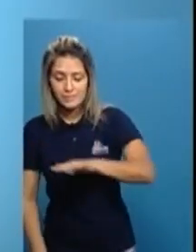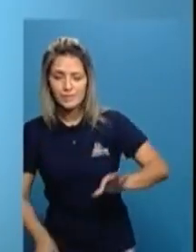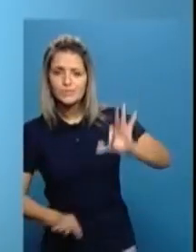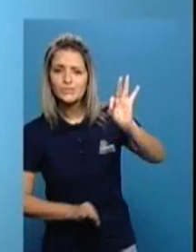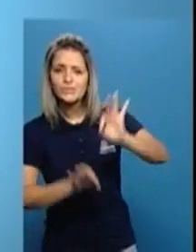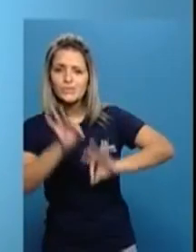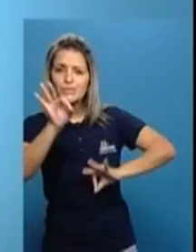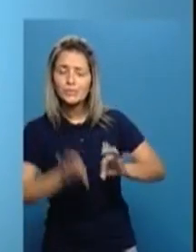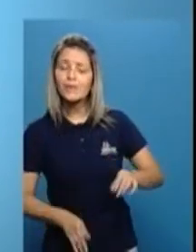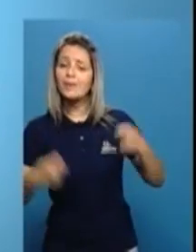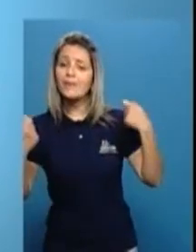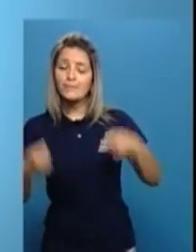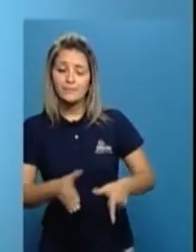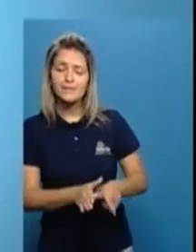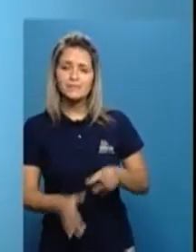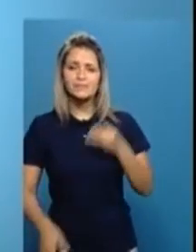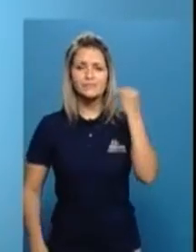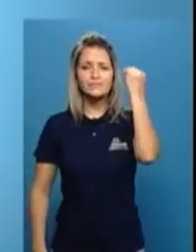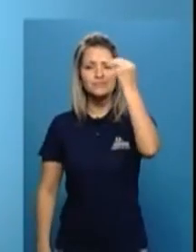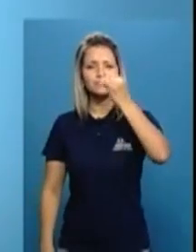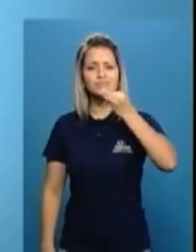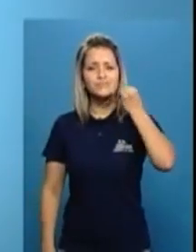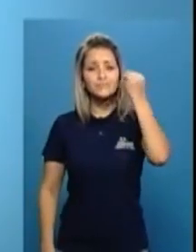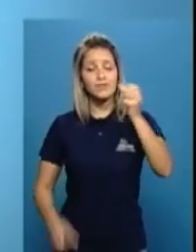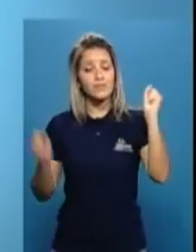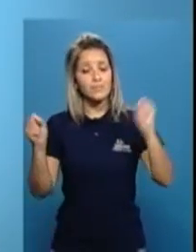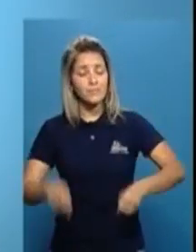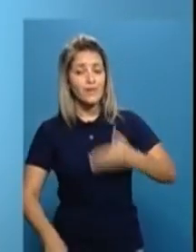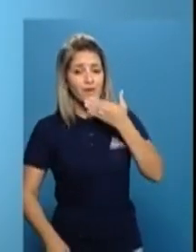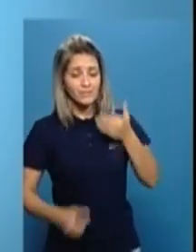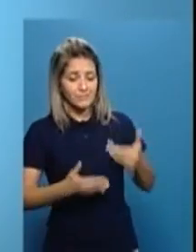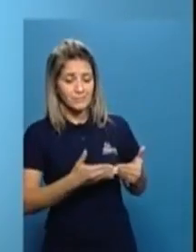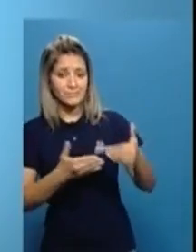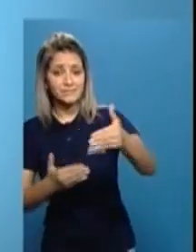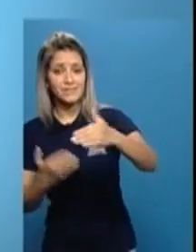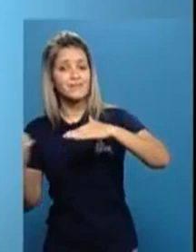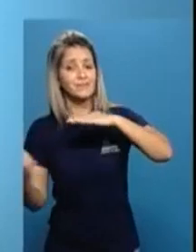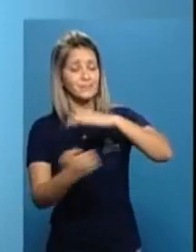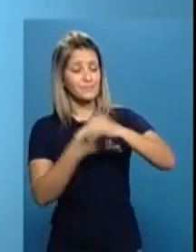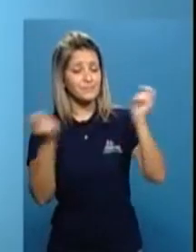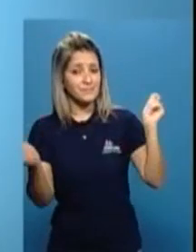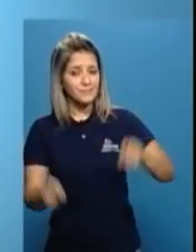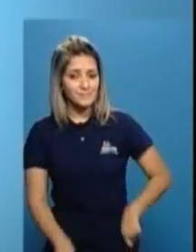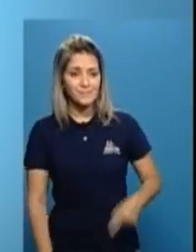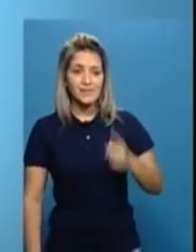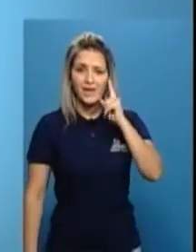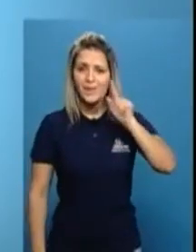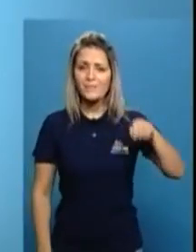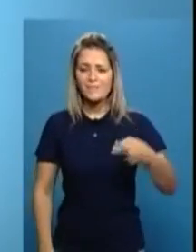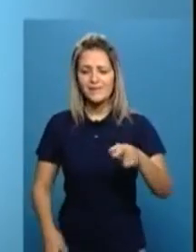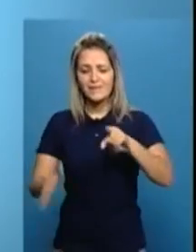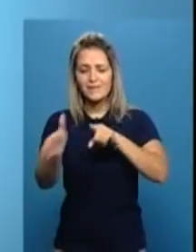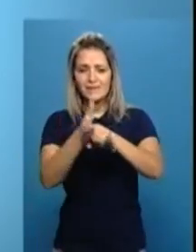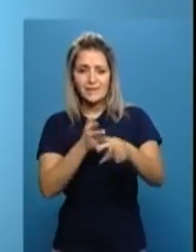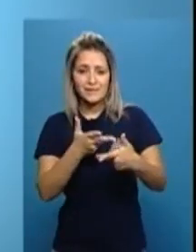de refletir e alavancar a competitividade de uma empresa. Em cima daqueles